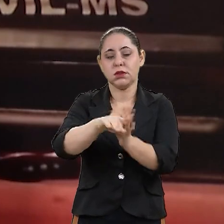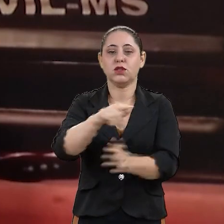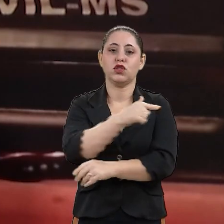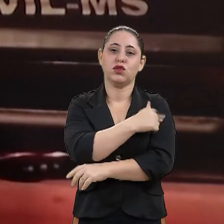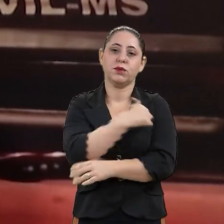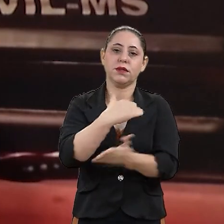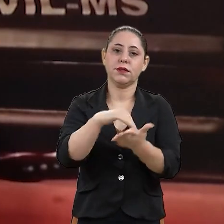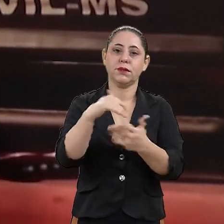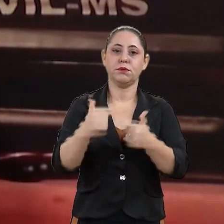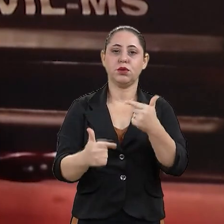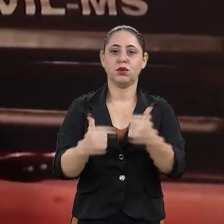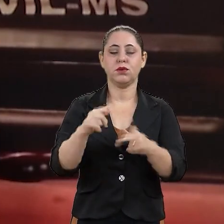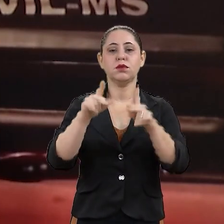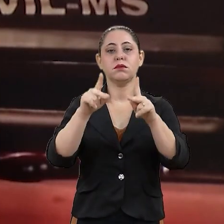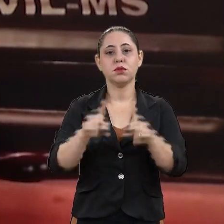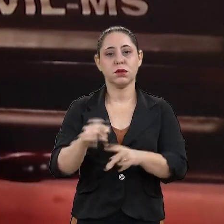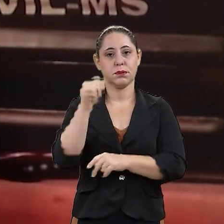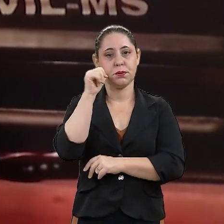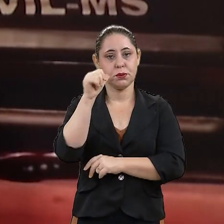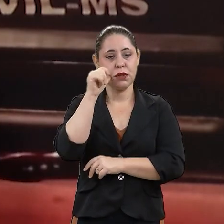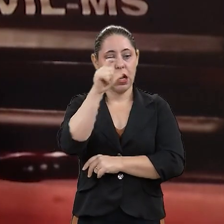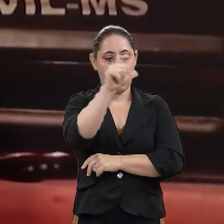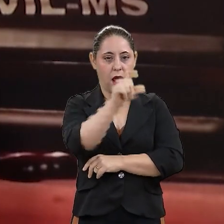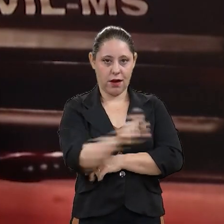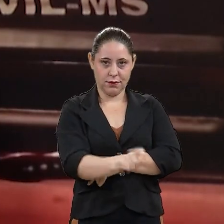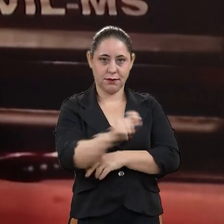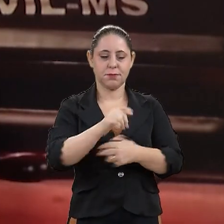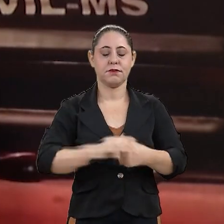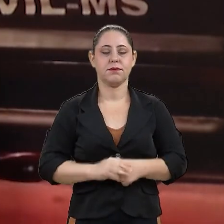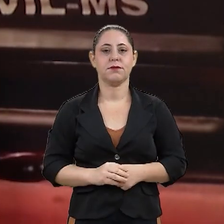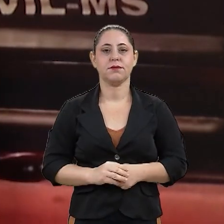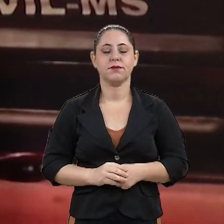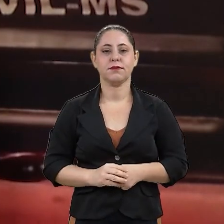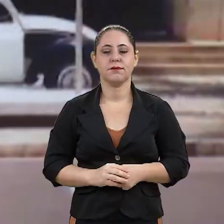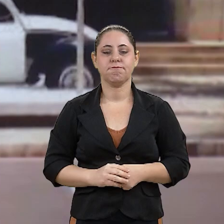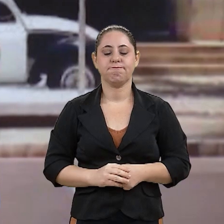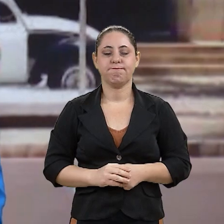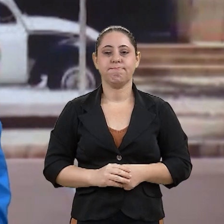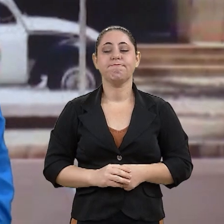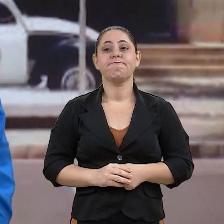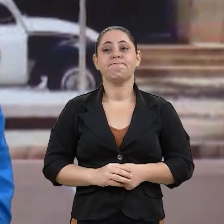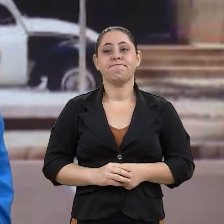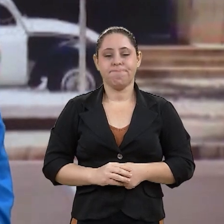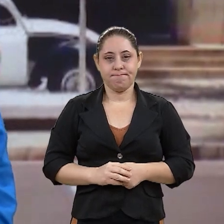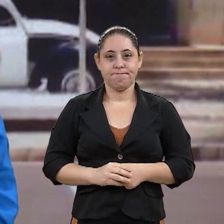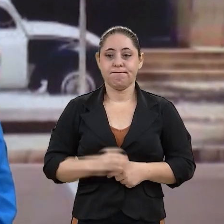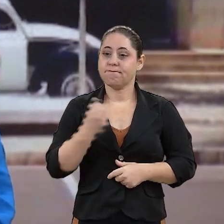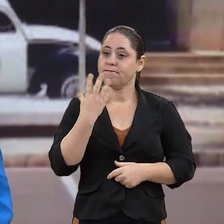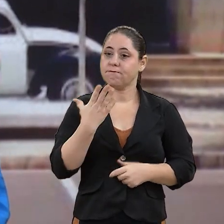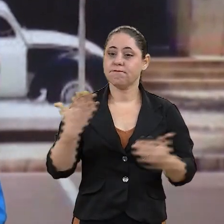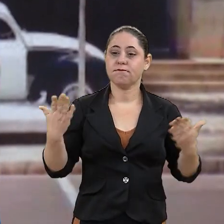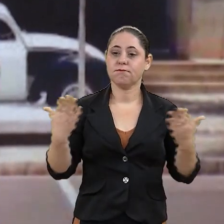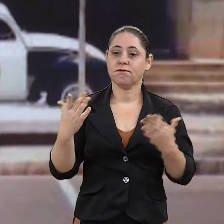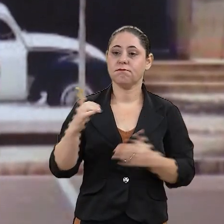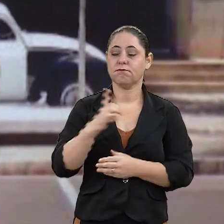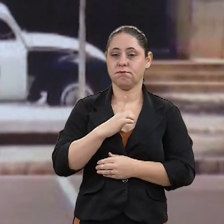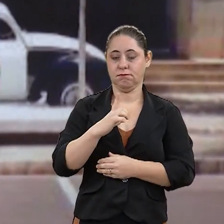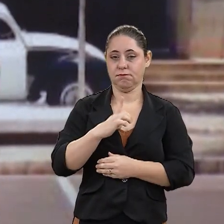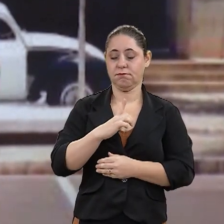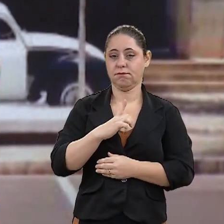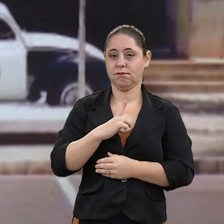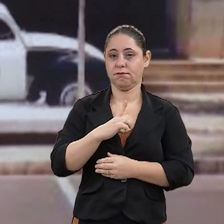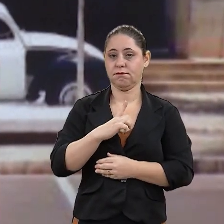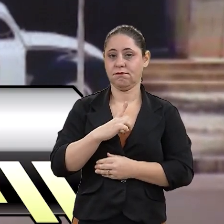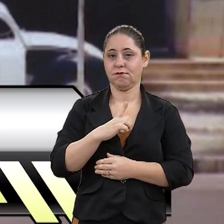da Subsecretaria de Políticas Públicas para Mulheres? Bom, eu tive